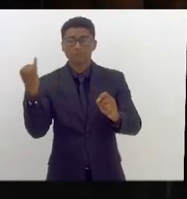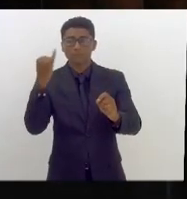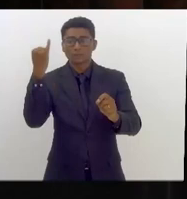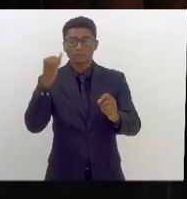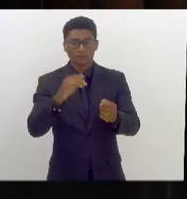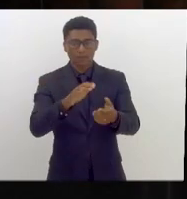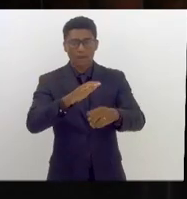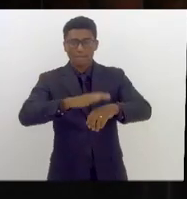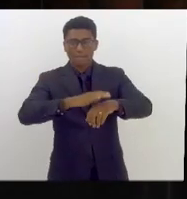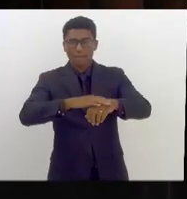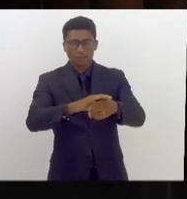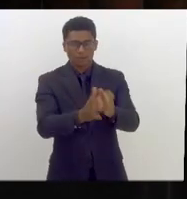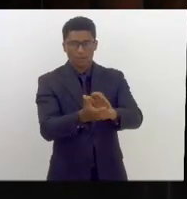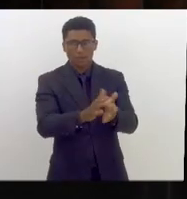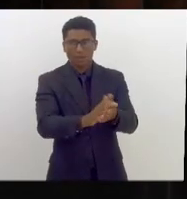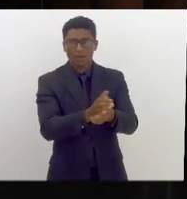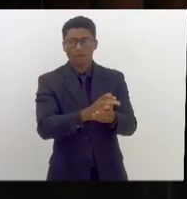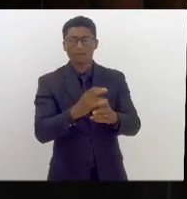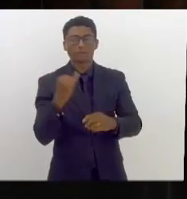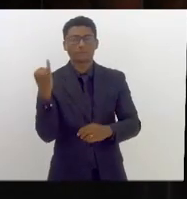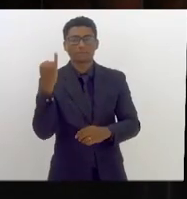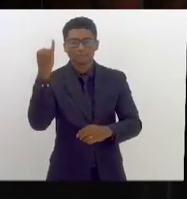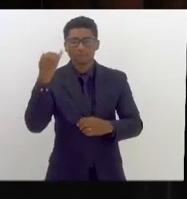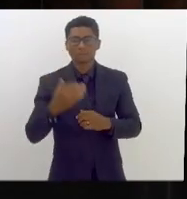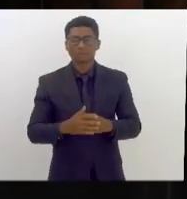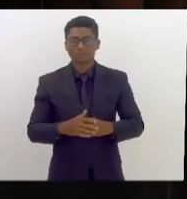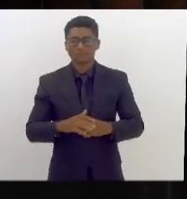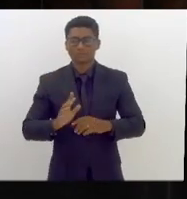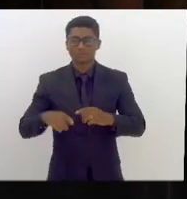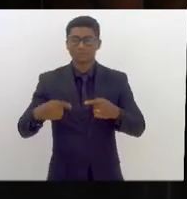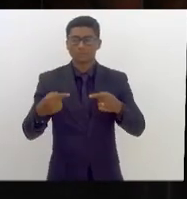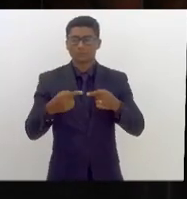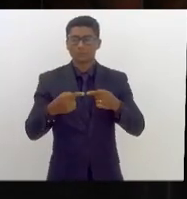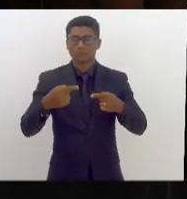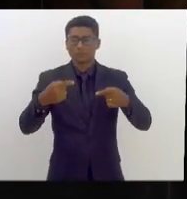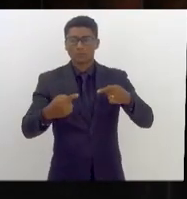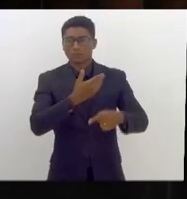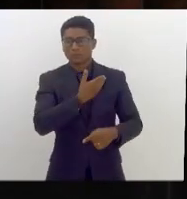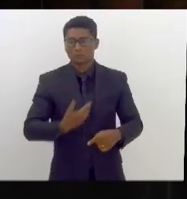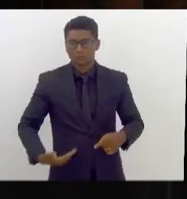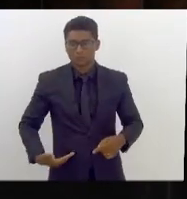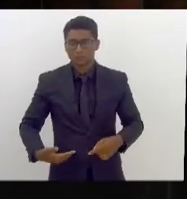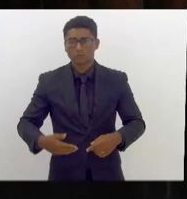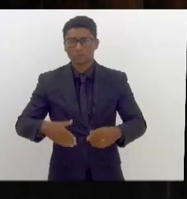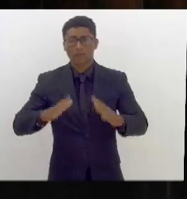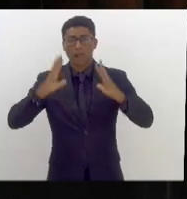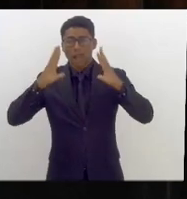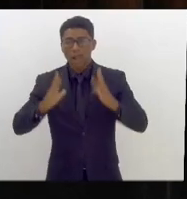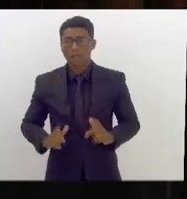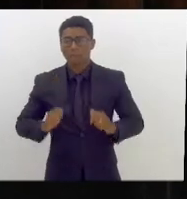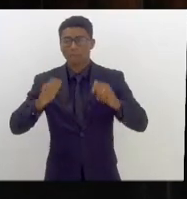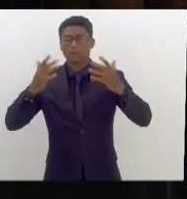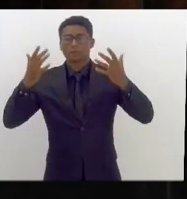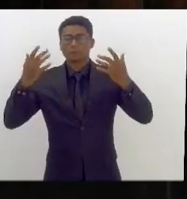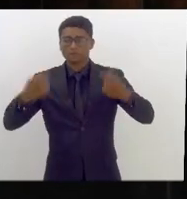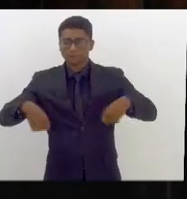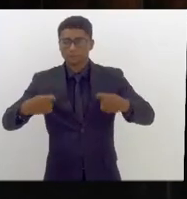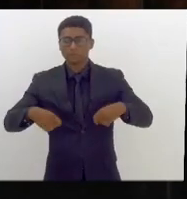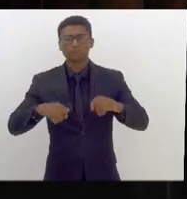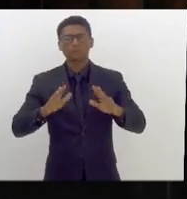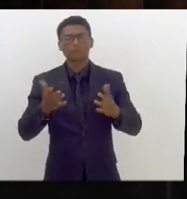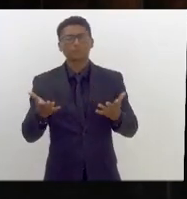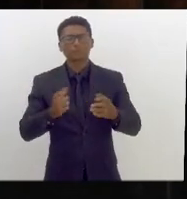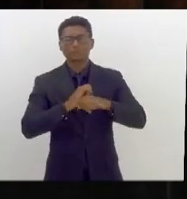um espaço, uma política pública consistente de sanitização, e mesmo as lições da